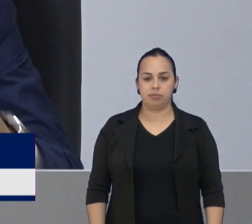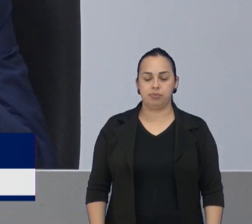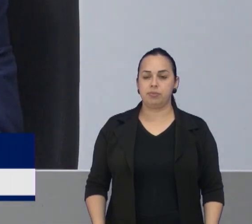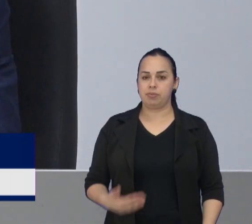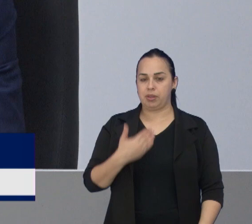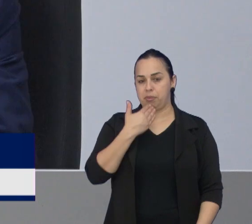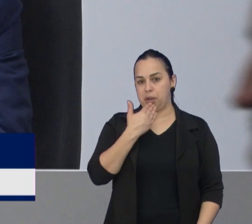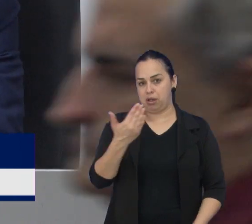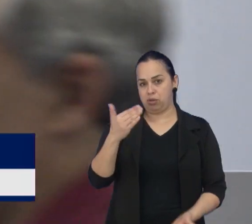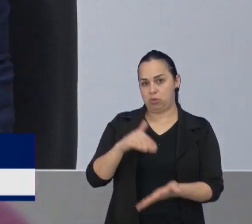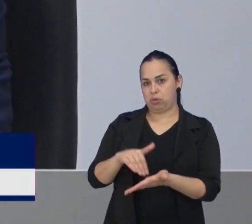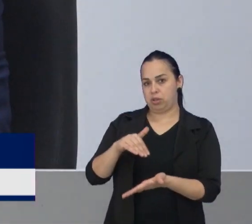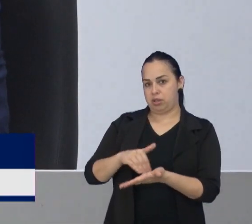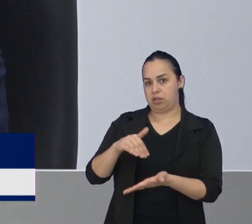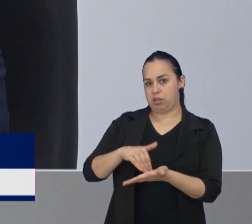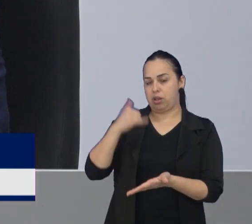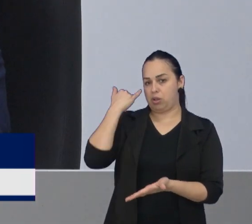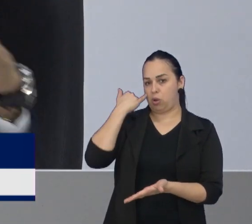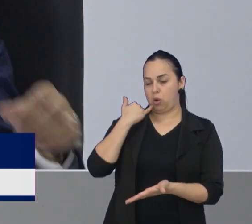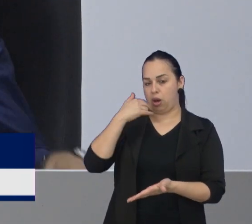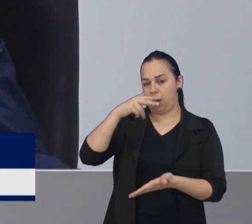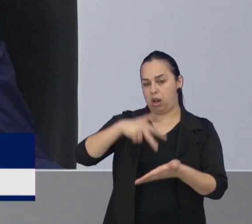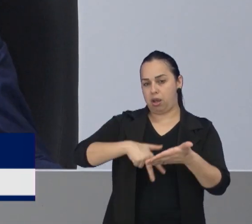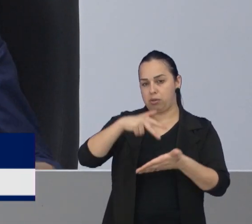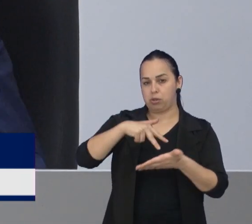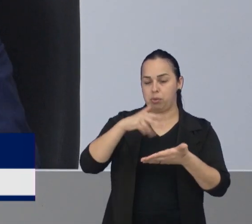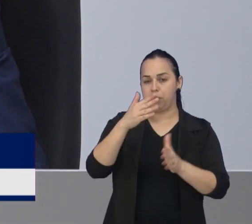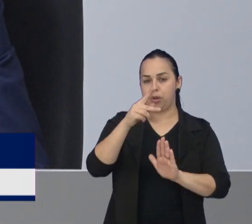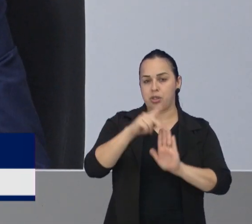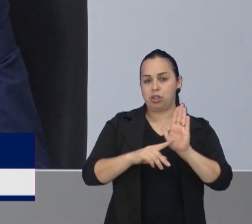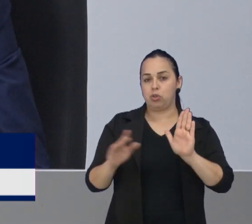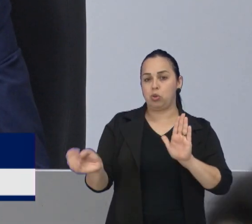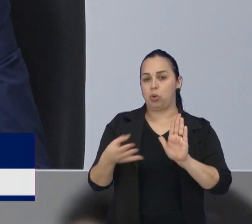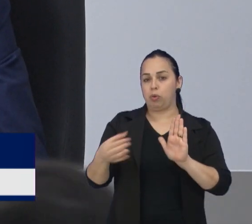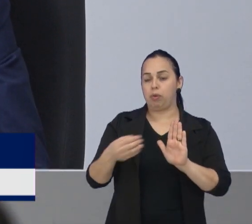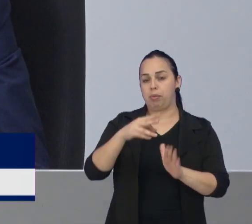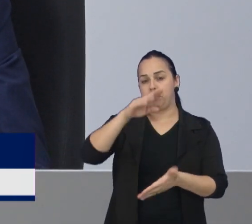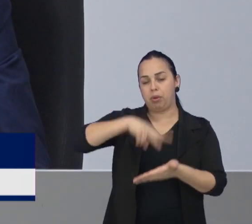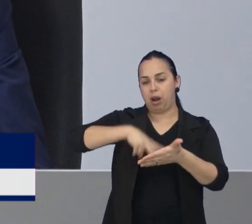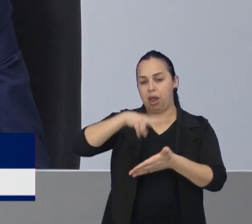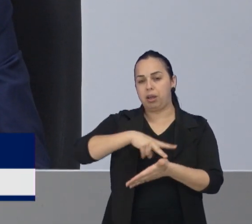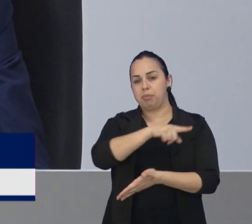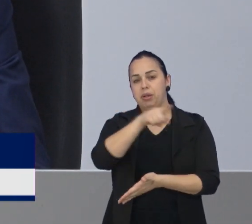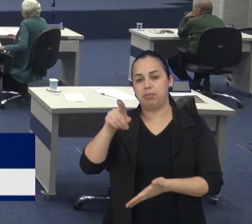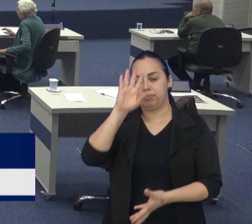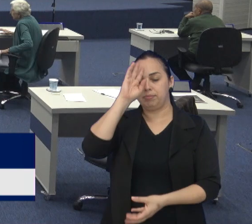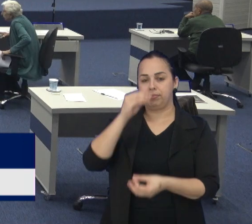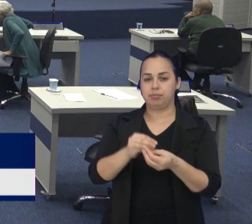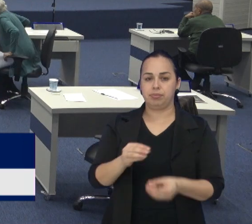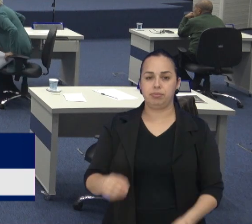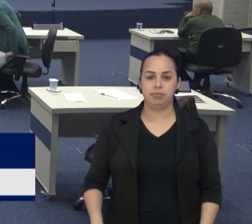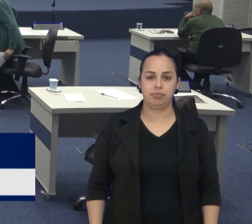Peço aos secretários da Luz que façam a leitura dos novos projetos para a ciência dos nobres vereadores.